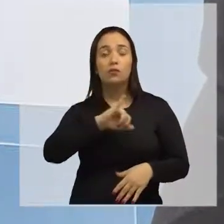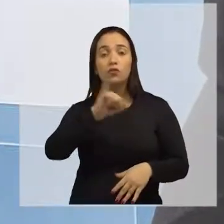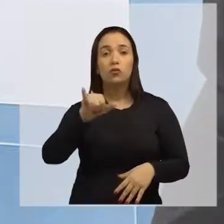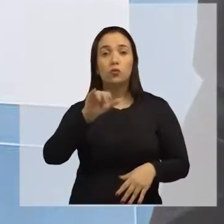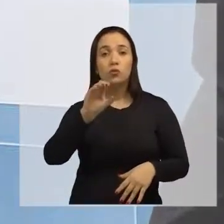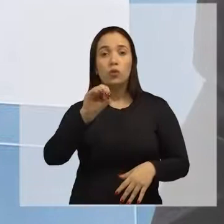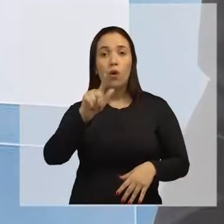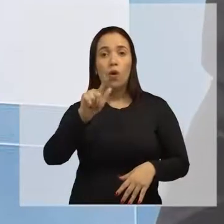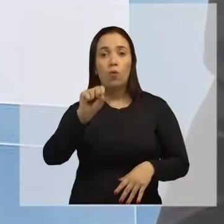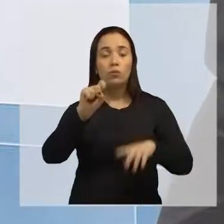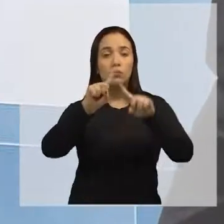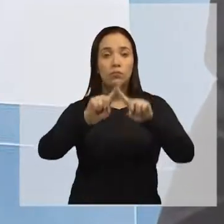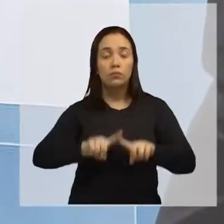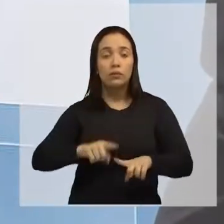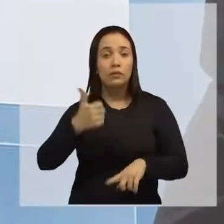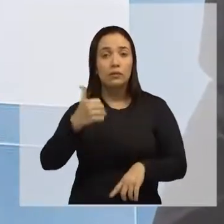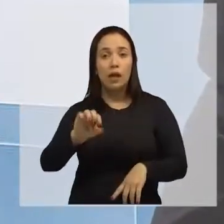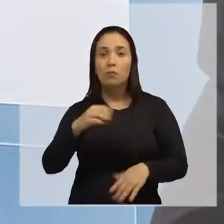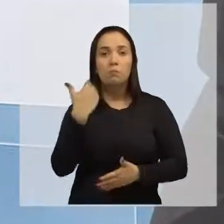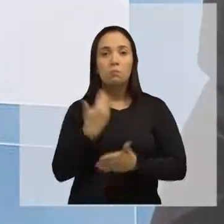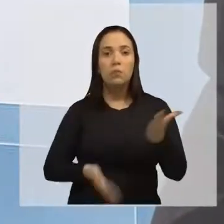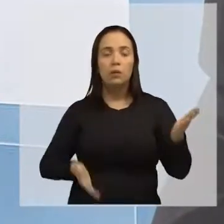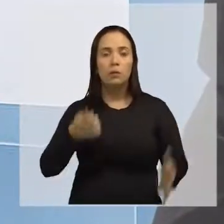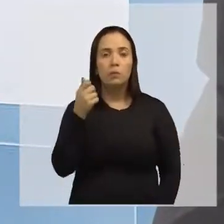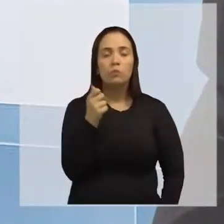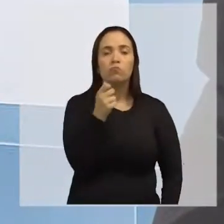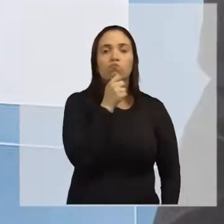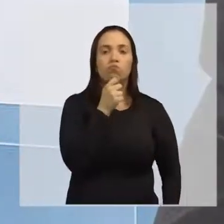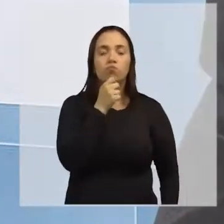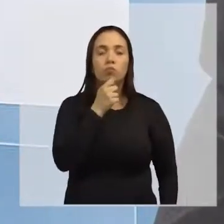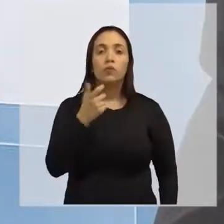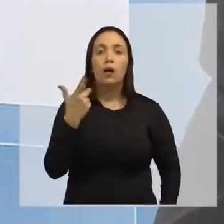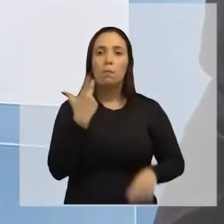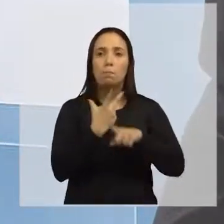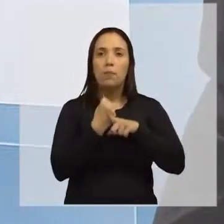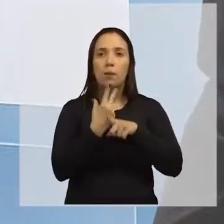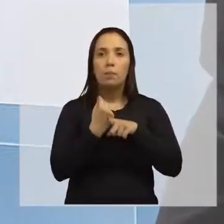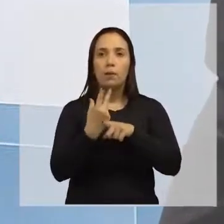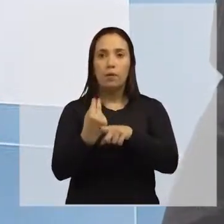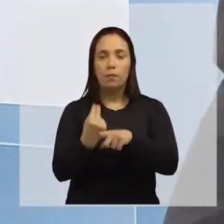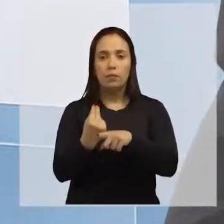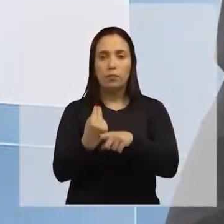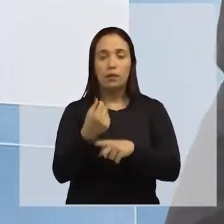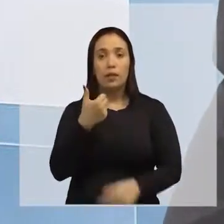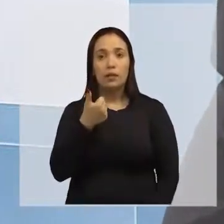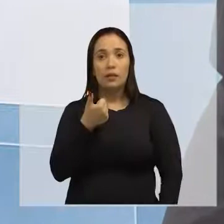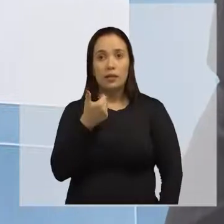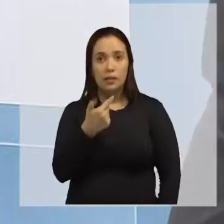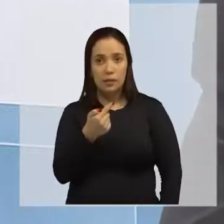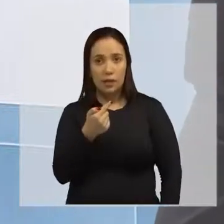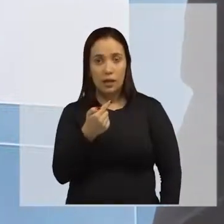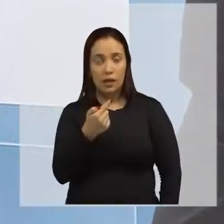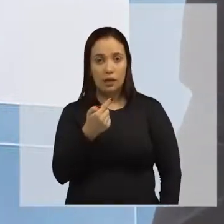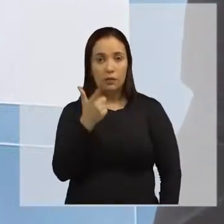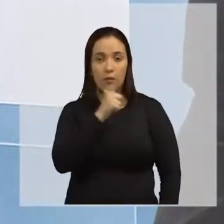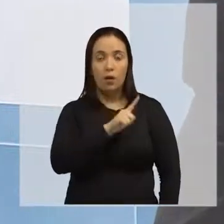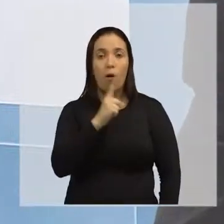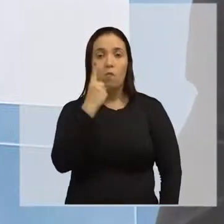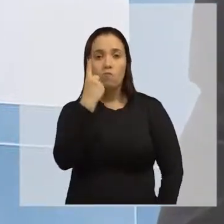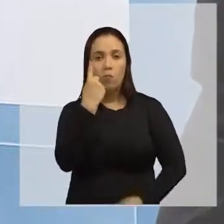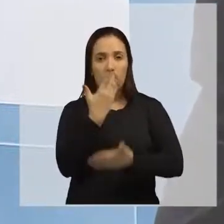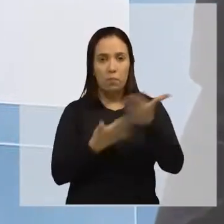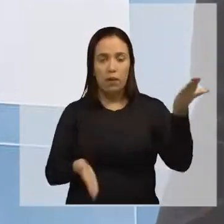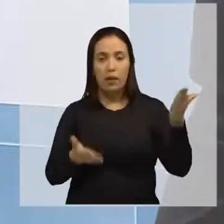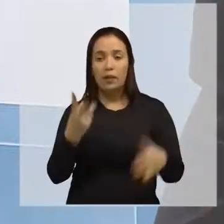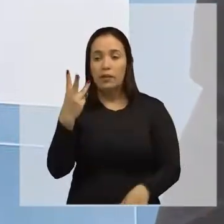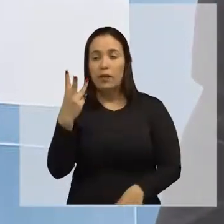Que ganhamos, o segundo ranking, ganhamos 17 partidas, parece. Perdemos uma e empatamos 3. Não